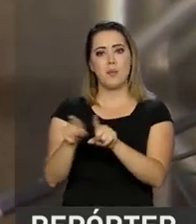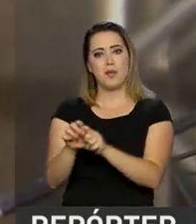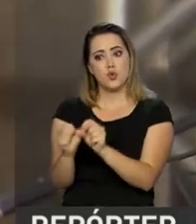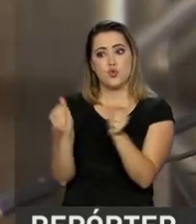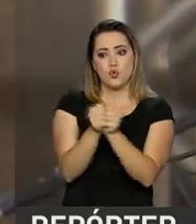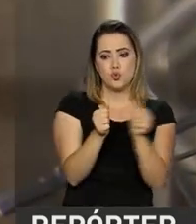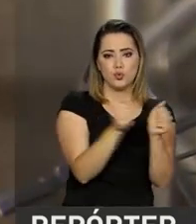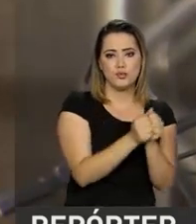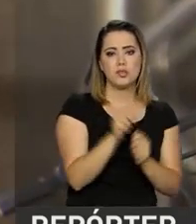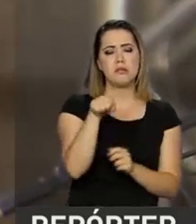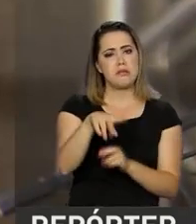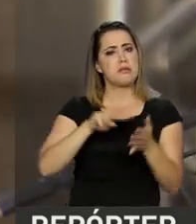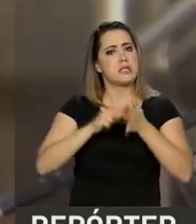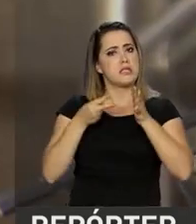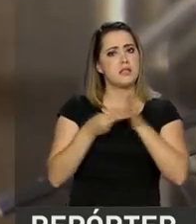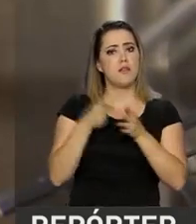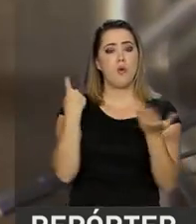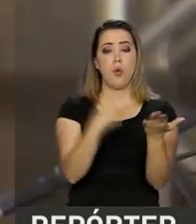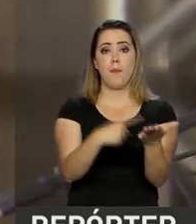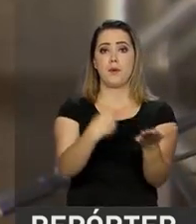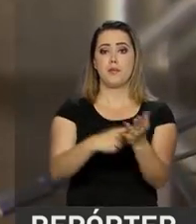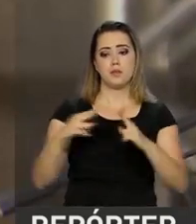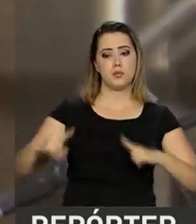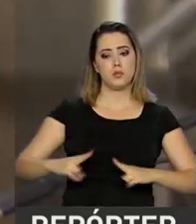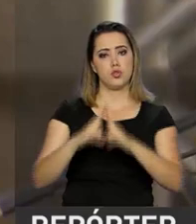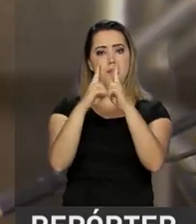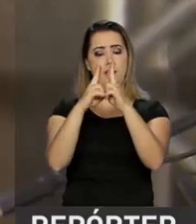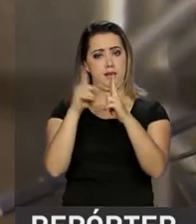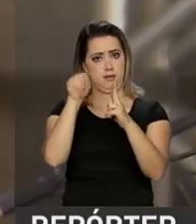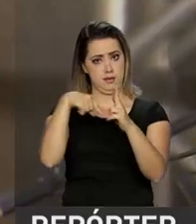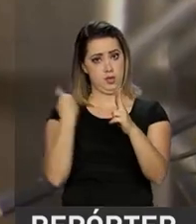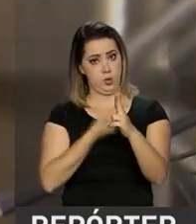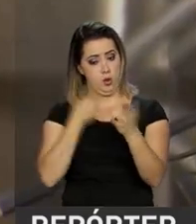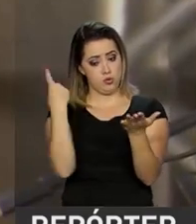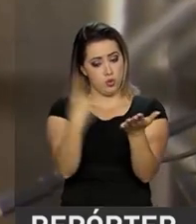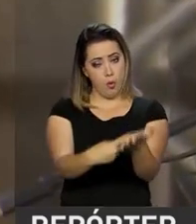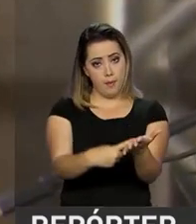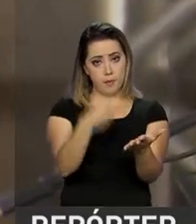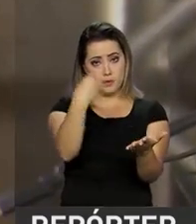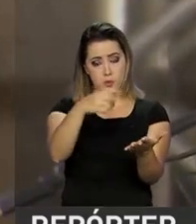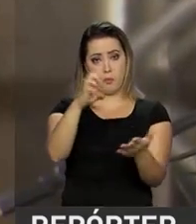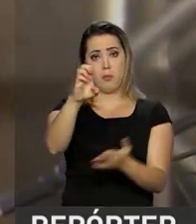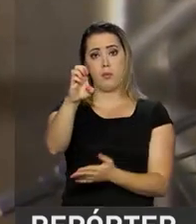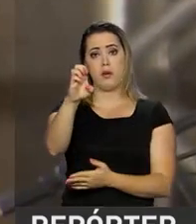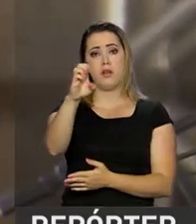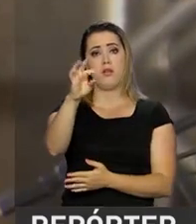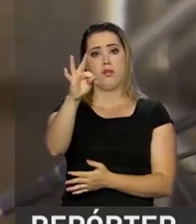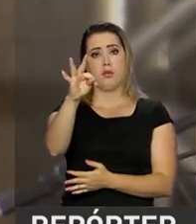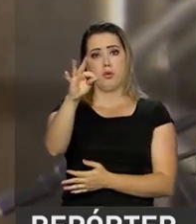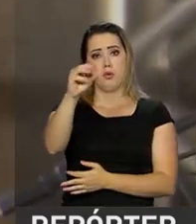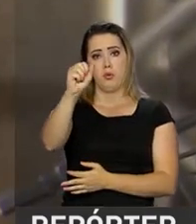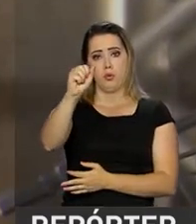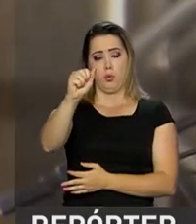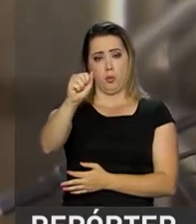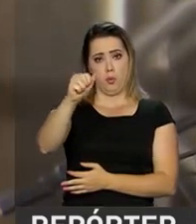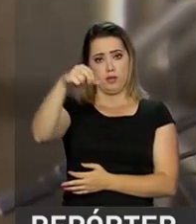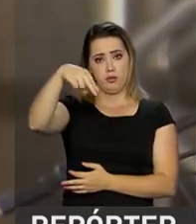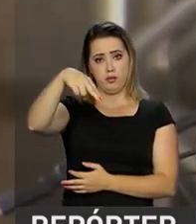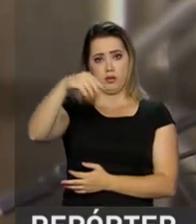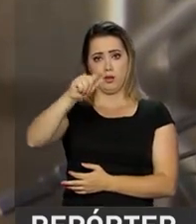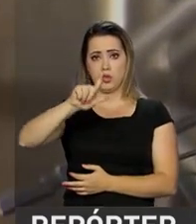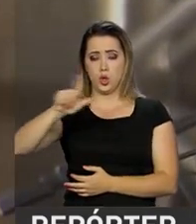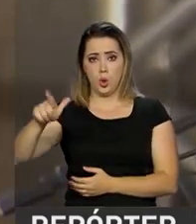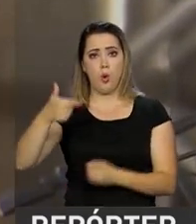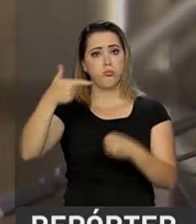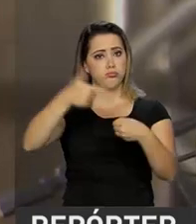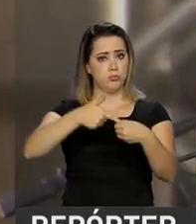compatíveis com o chamado acordo de Paris que nós fizemos porque o etanol essas essas ess esses combustíveis não poluentes